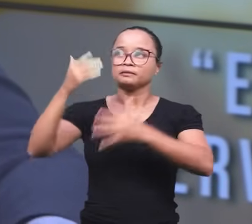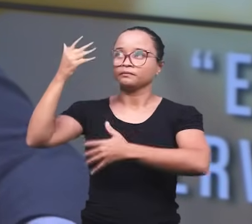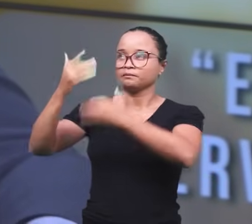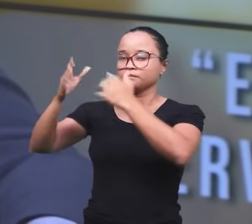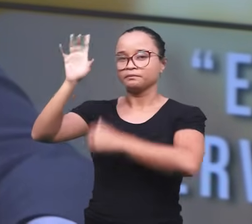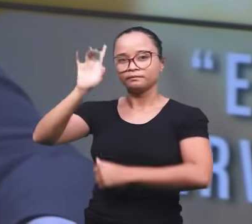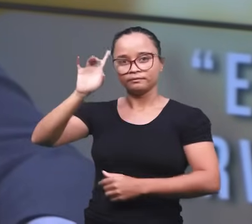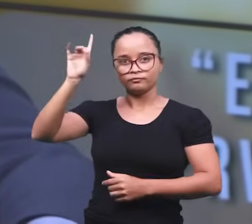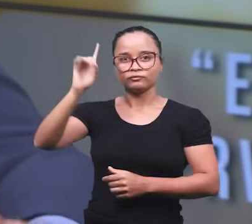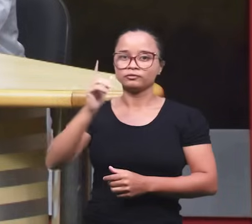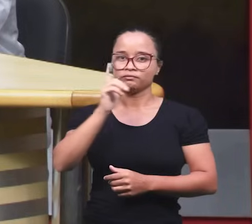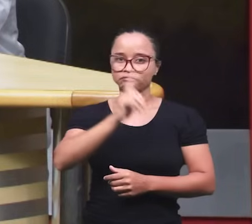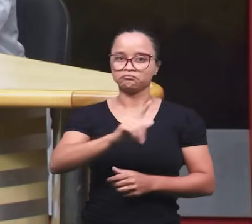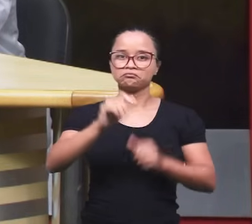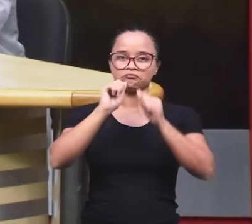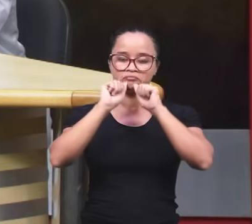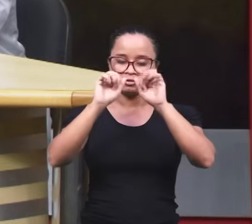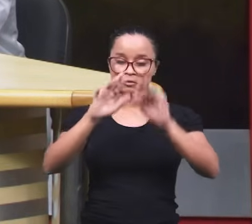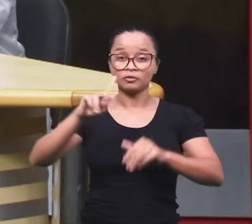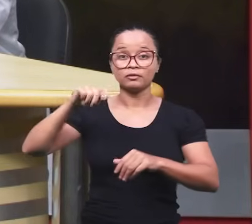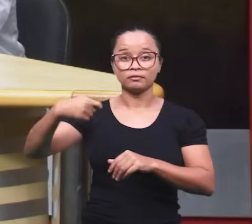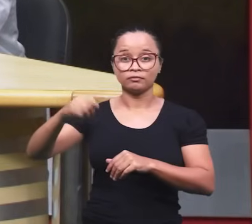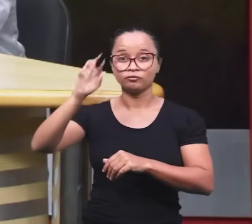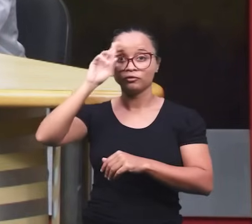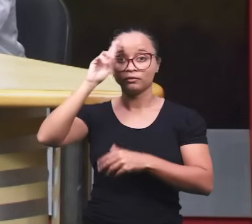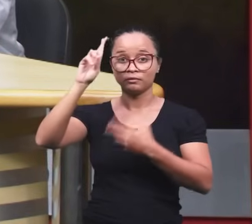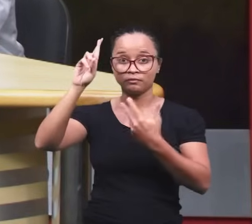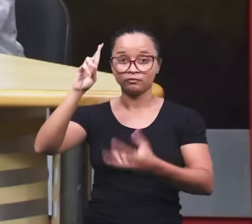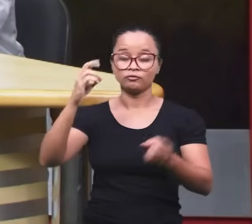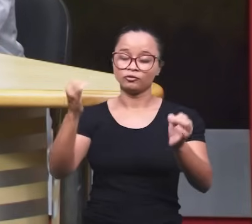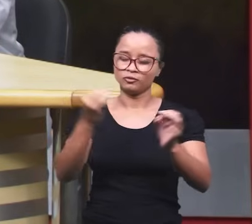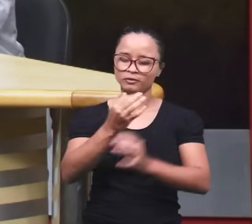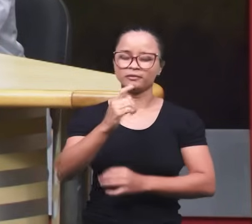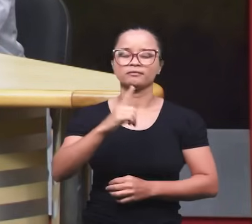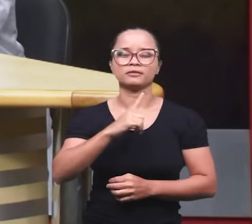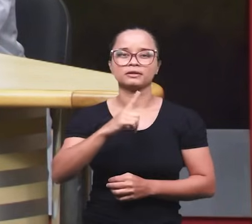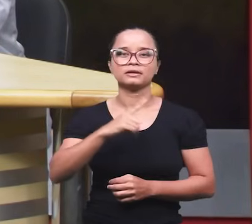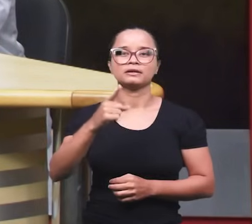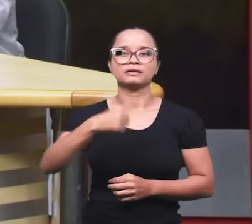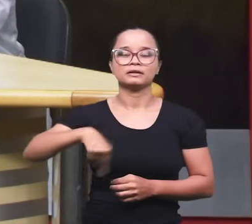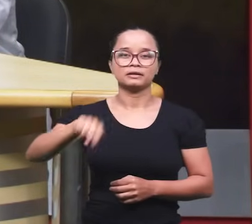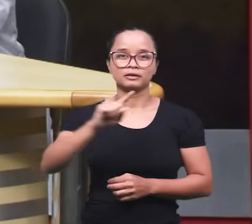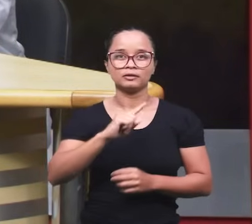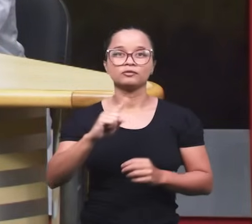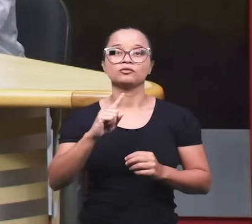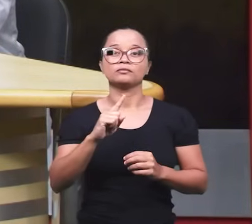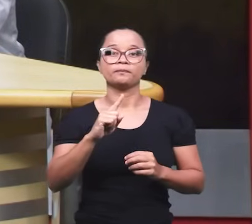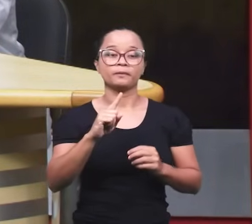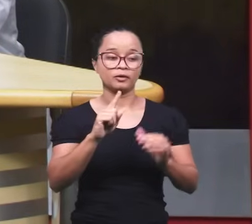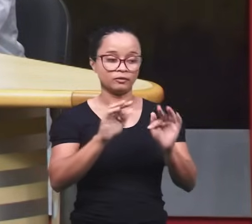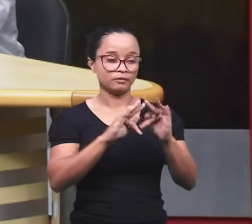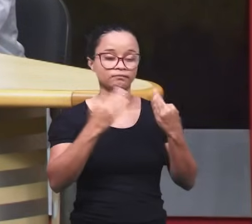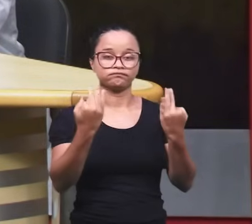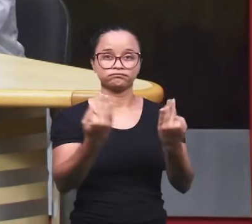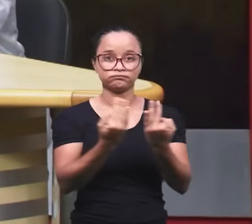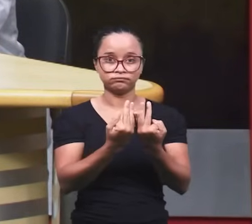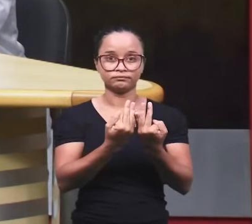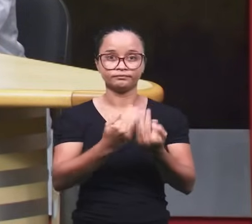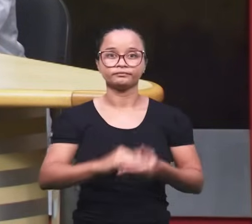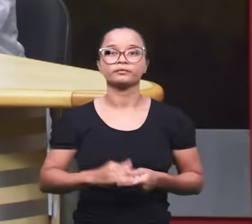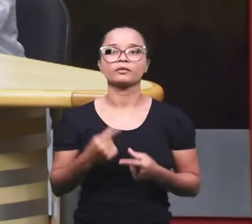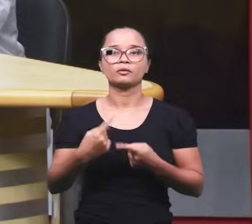na presença de Deus né Para que o nome dele possa ser glorificado na nossa casa na nossa